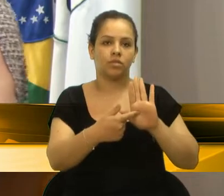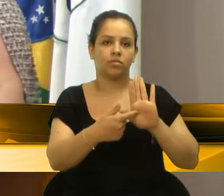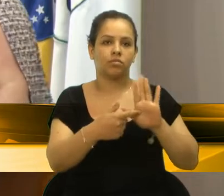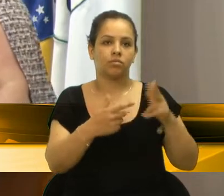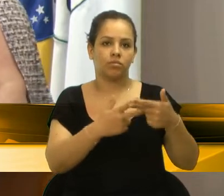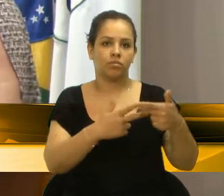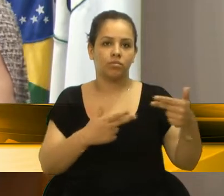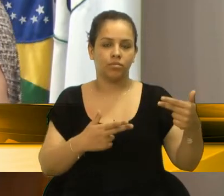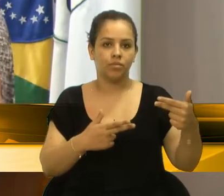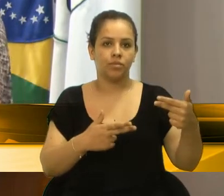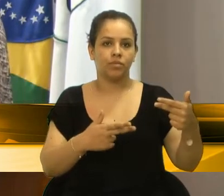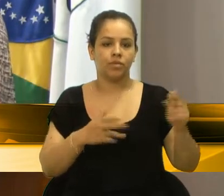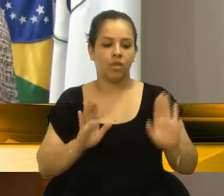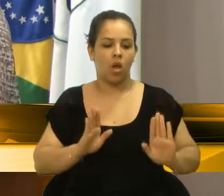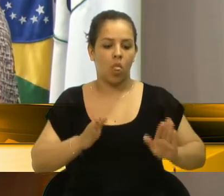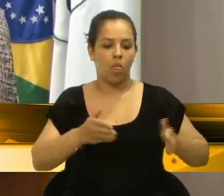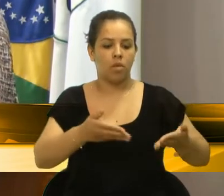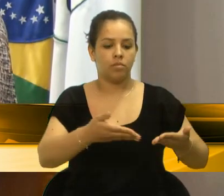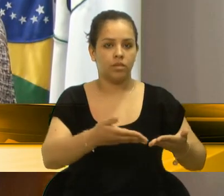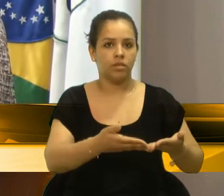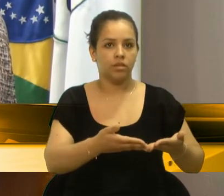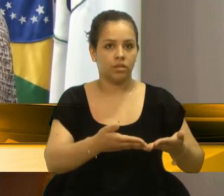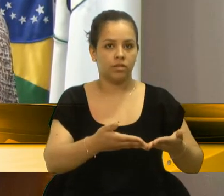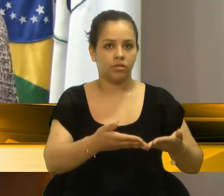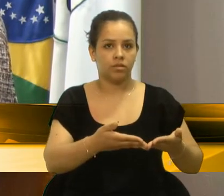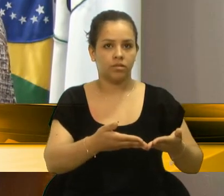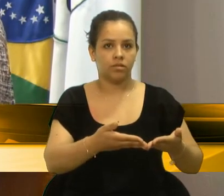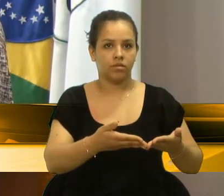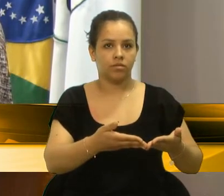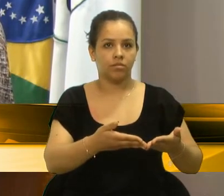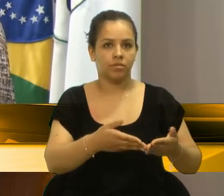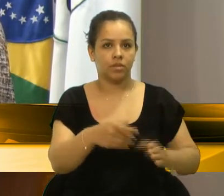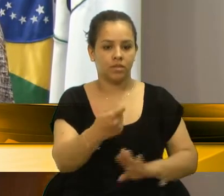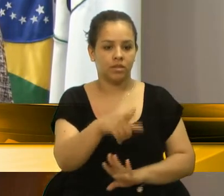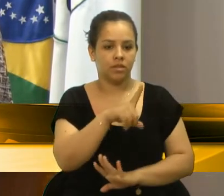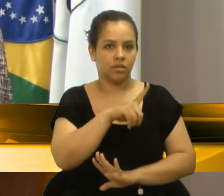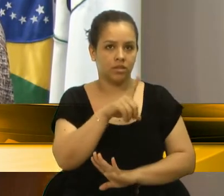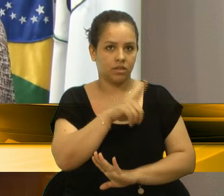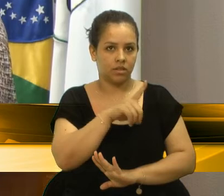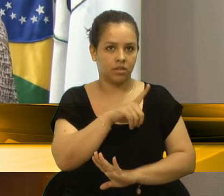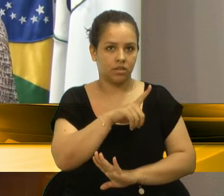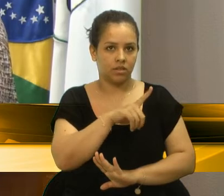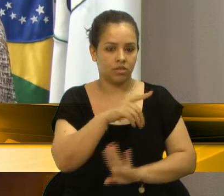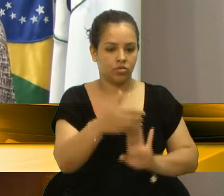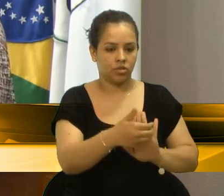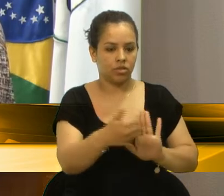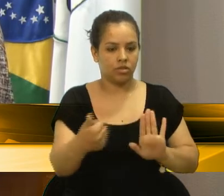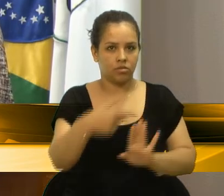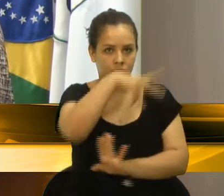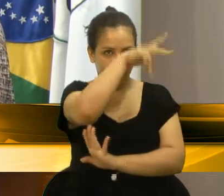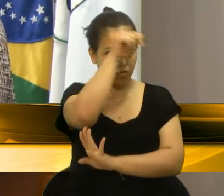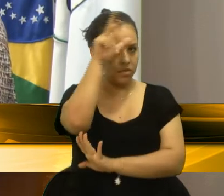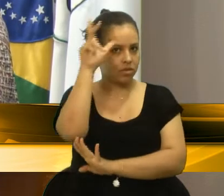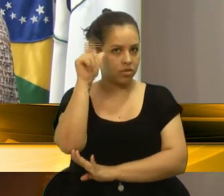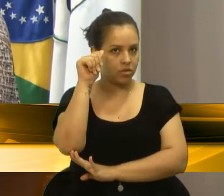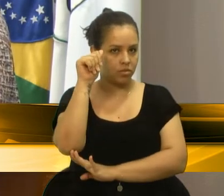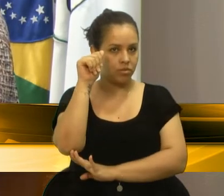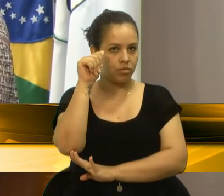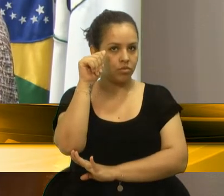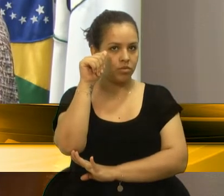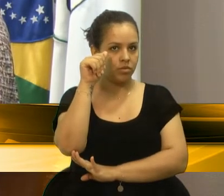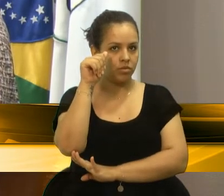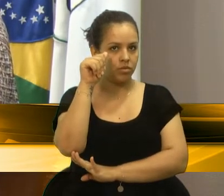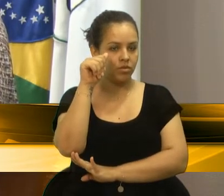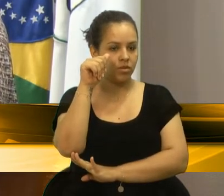A comissão recomenda a cassação do excelentíssimo senhor prefeito municipal